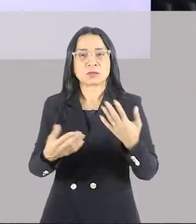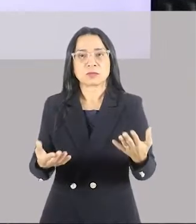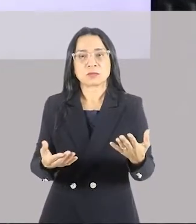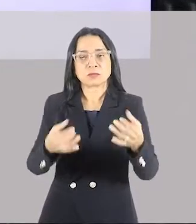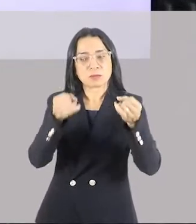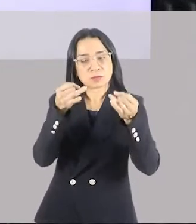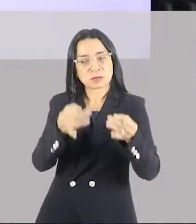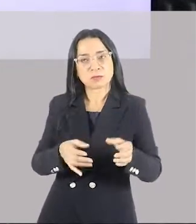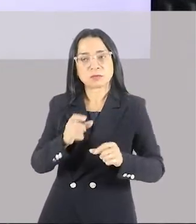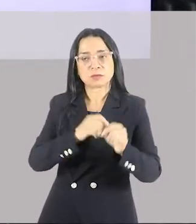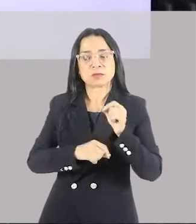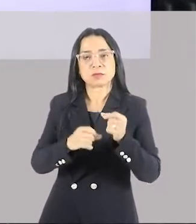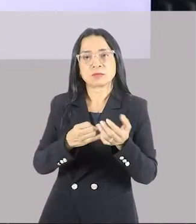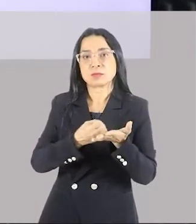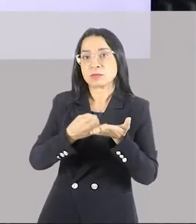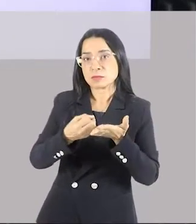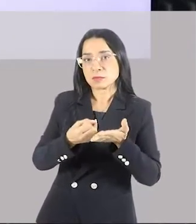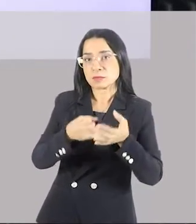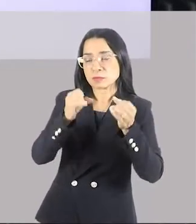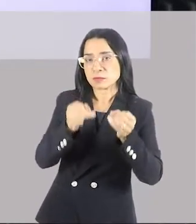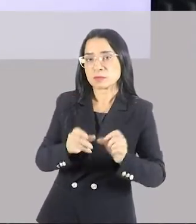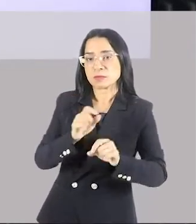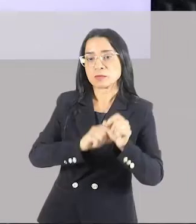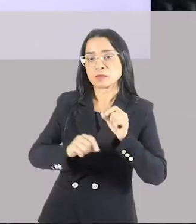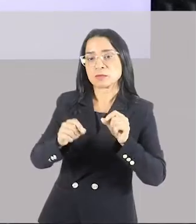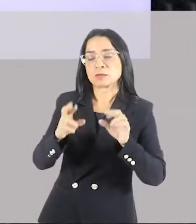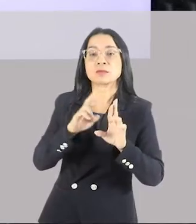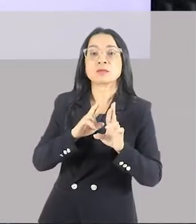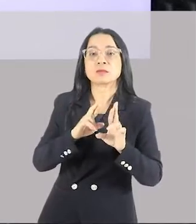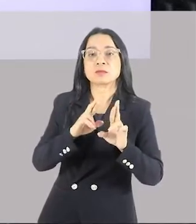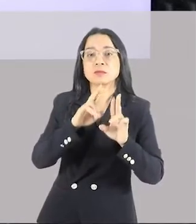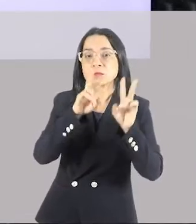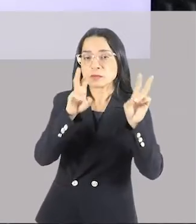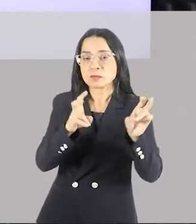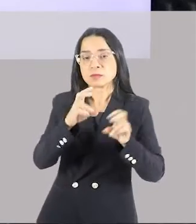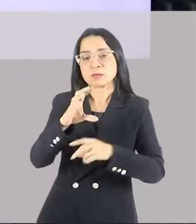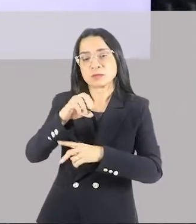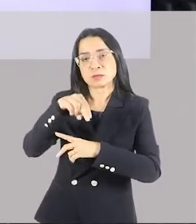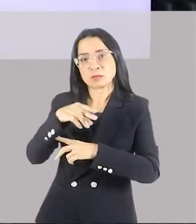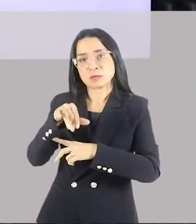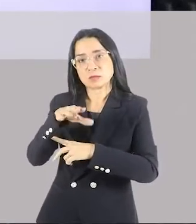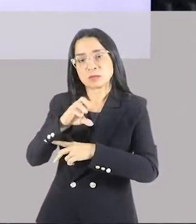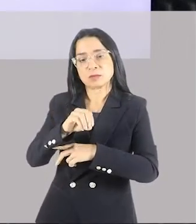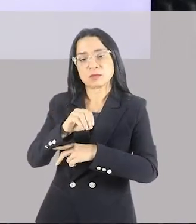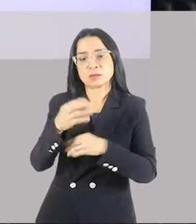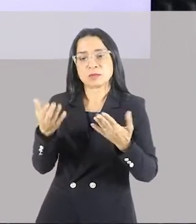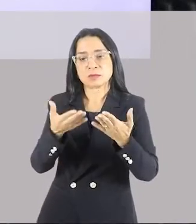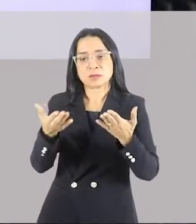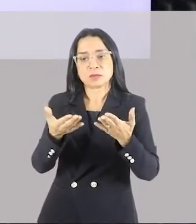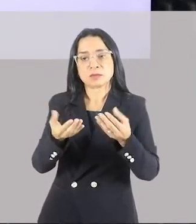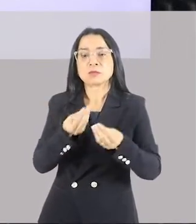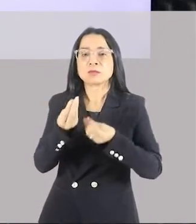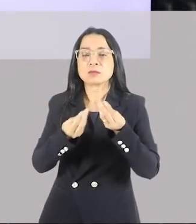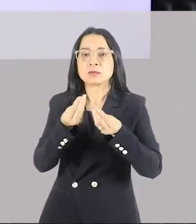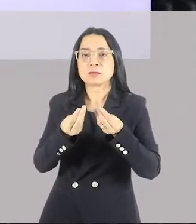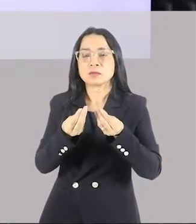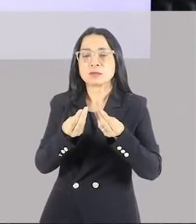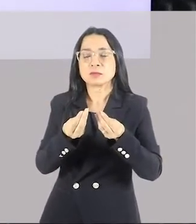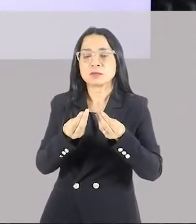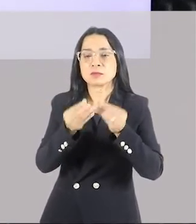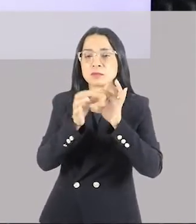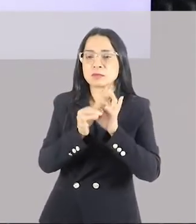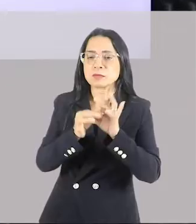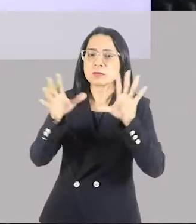lá, tendo falado inicialmente sobre as concessões, agora o processo de delegação por meio das